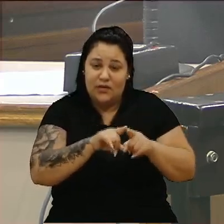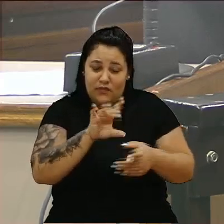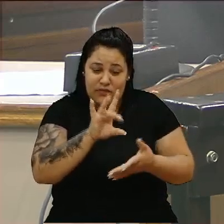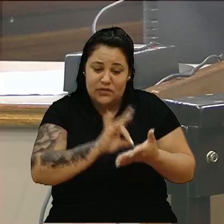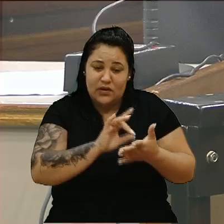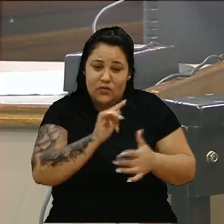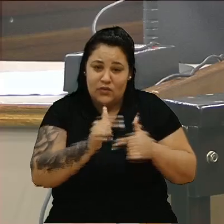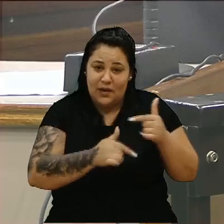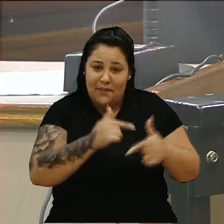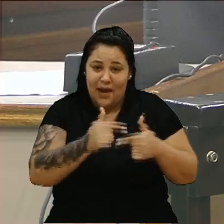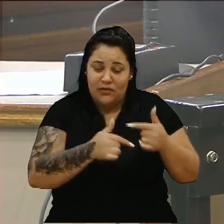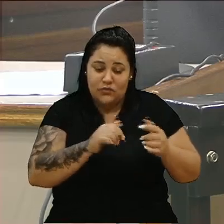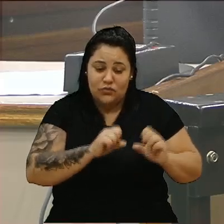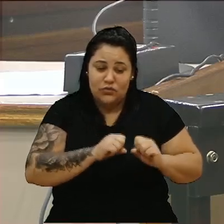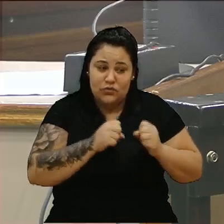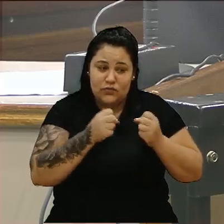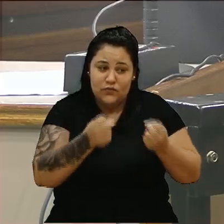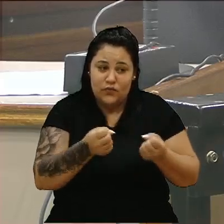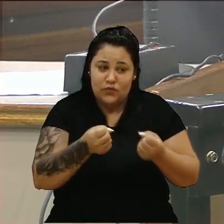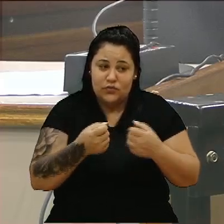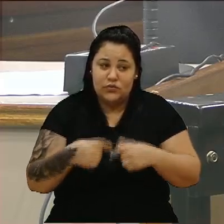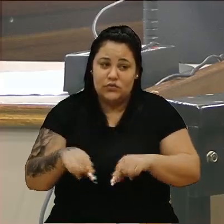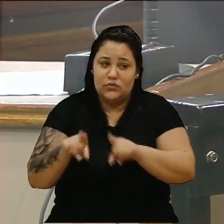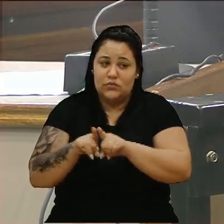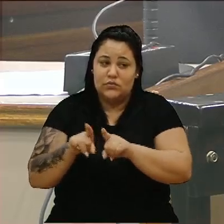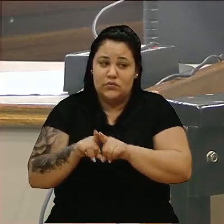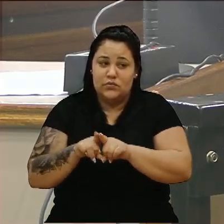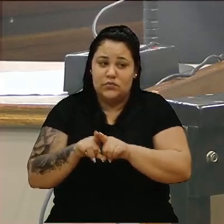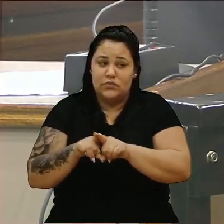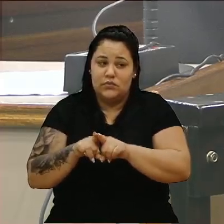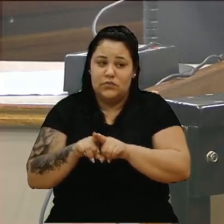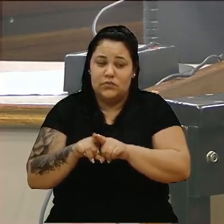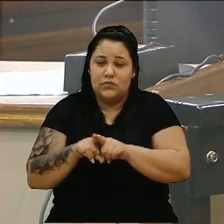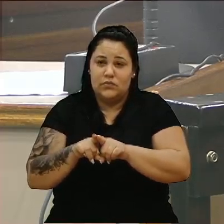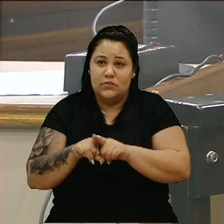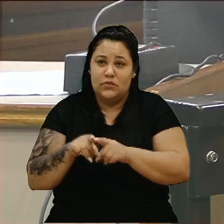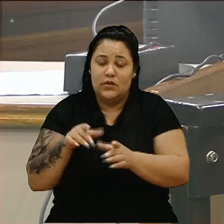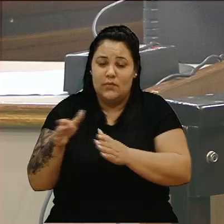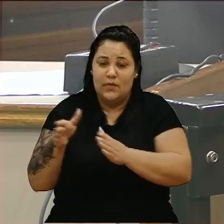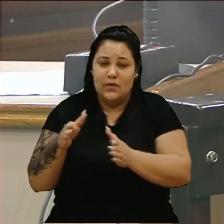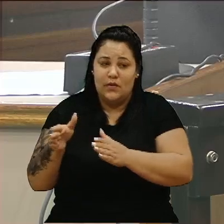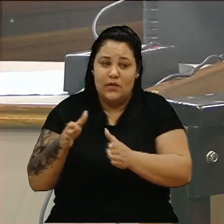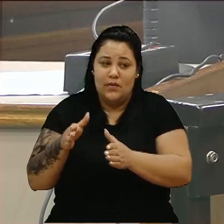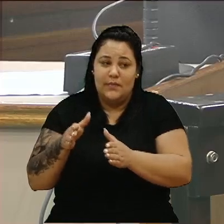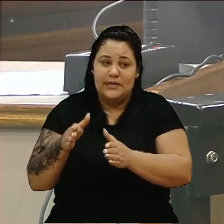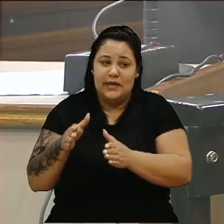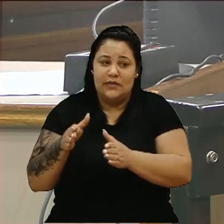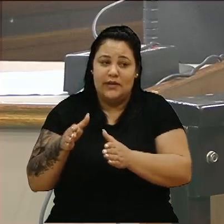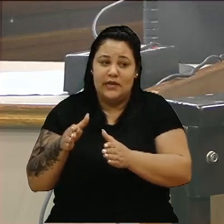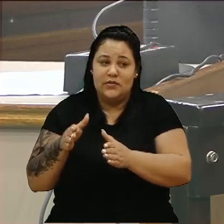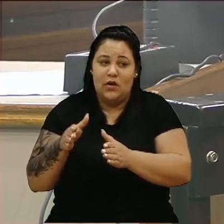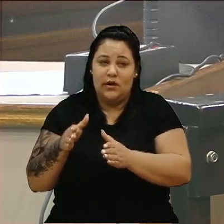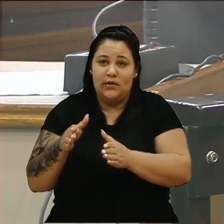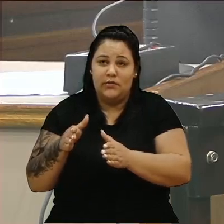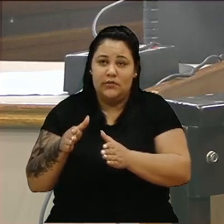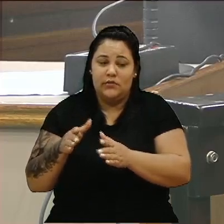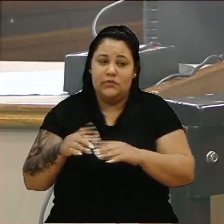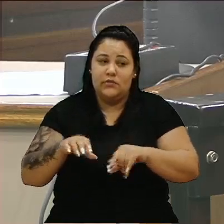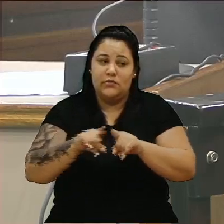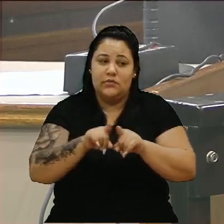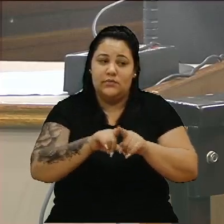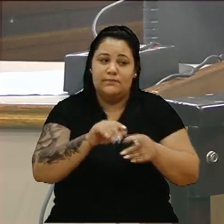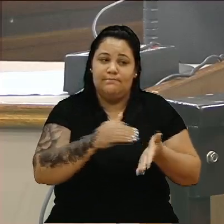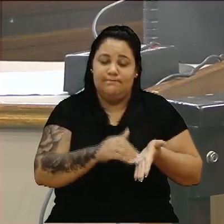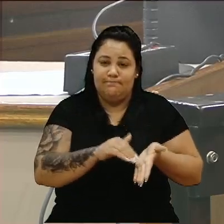esforço do trabalho do Dr. João Ex, que trabalhou, secretário na época, e também o secretário Bressan,